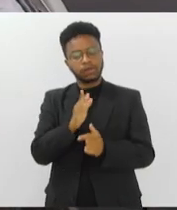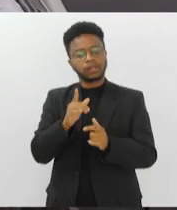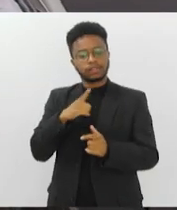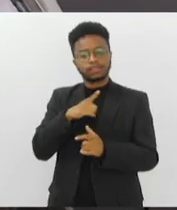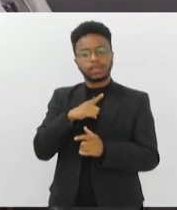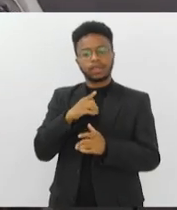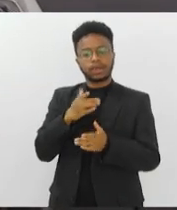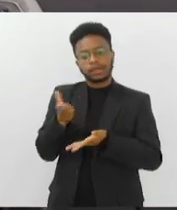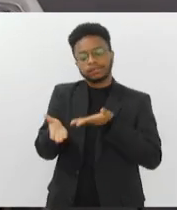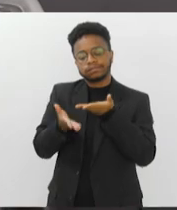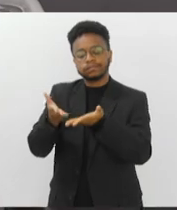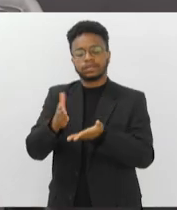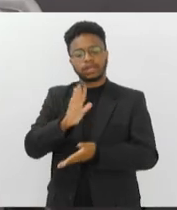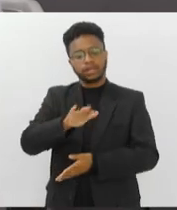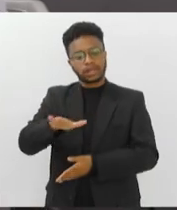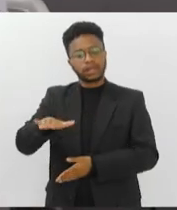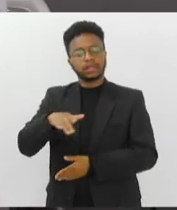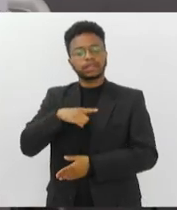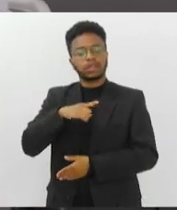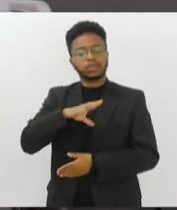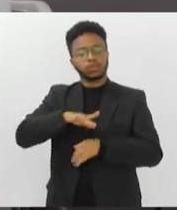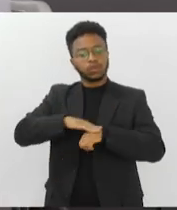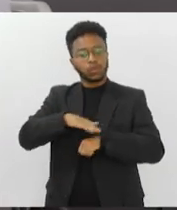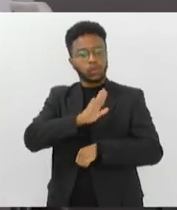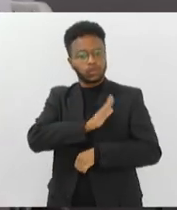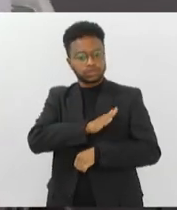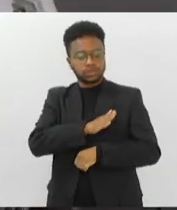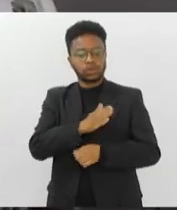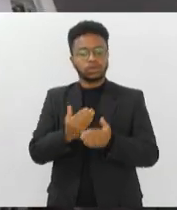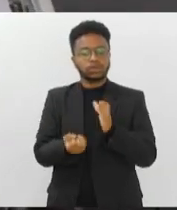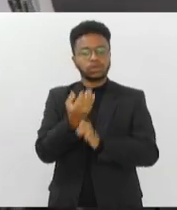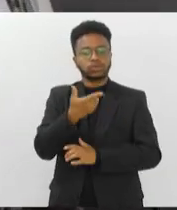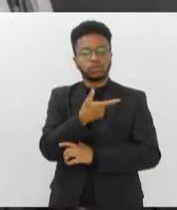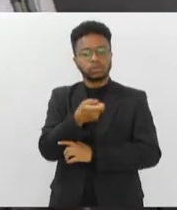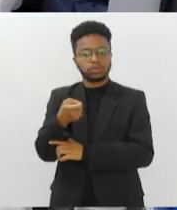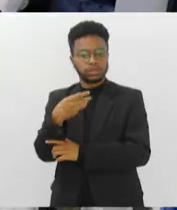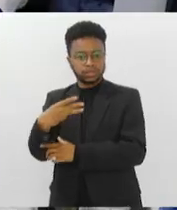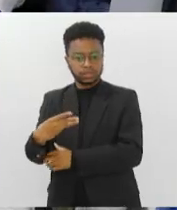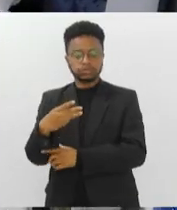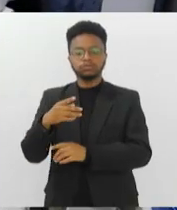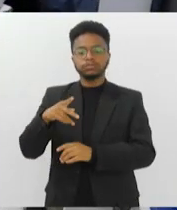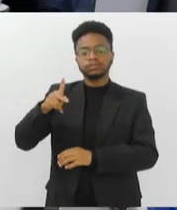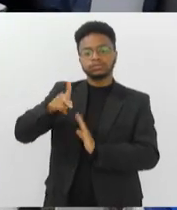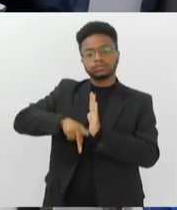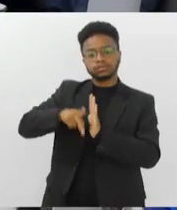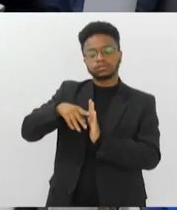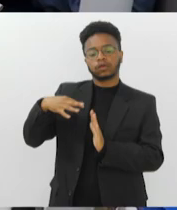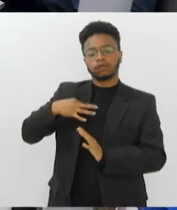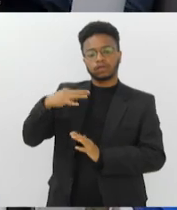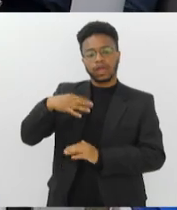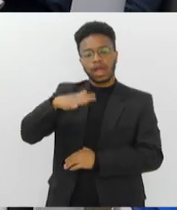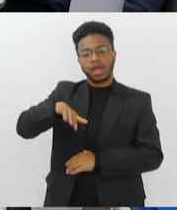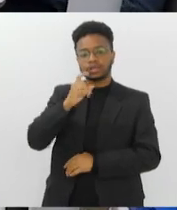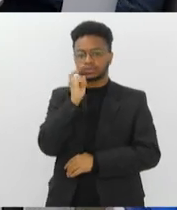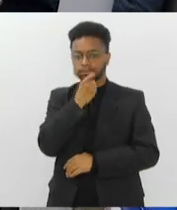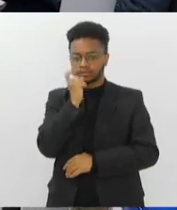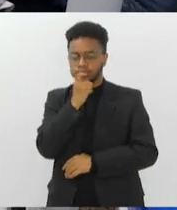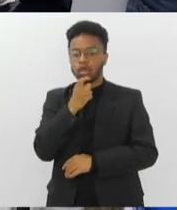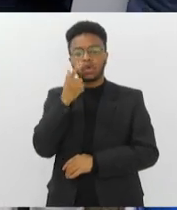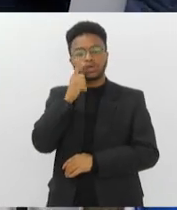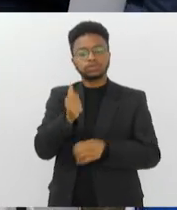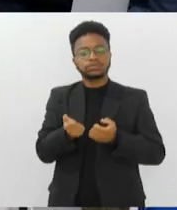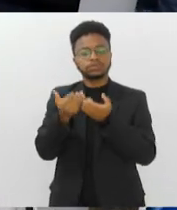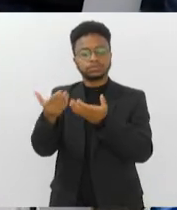do coração. Desde que foi implementado em 2003, o projeto voluntário de odontologia na organização vem garantindo a